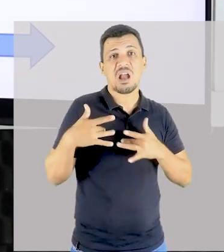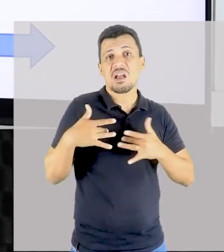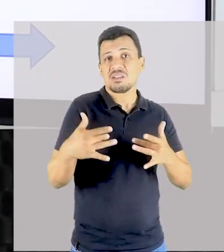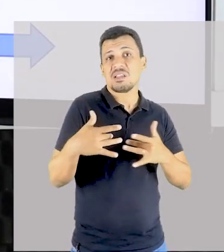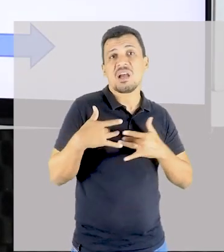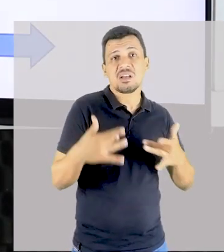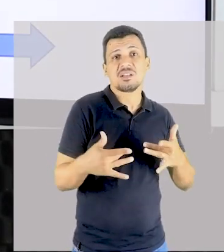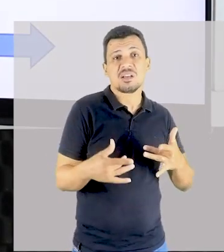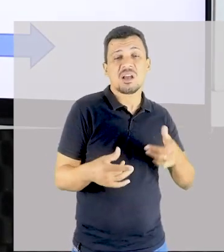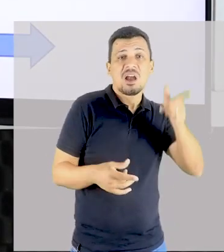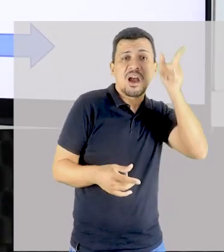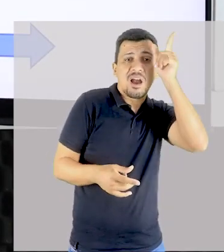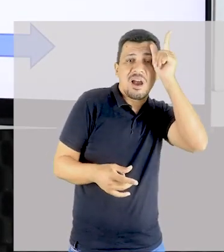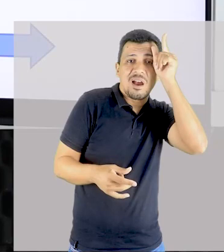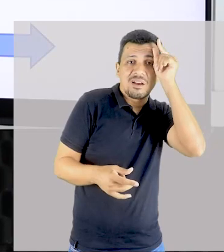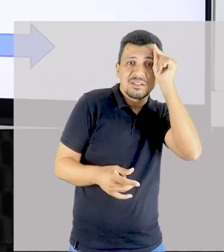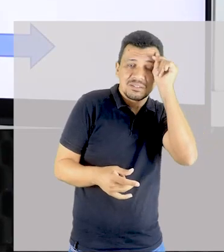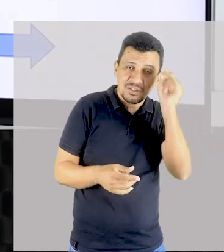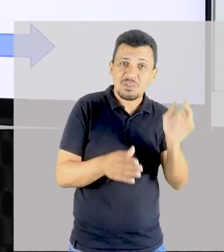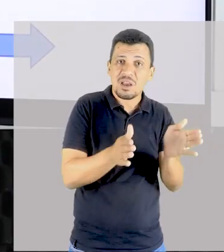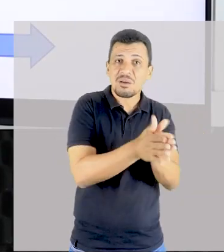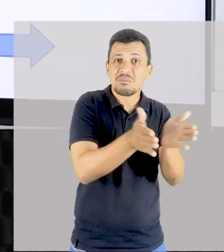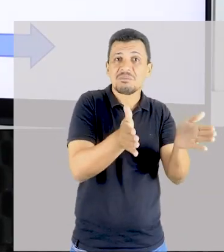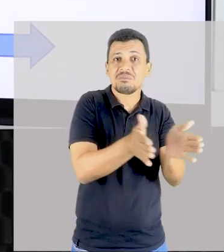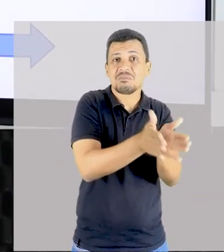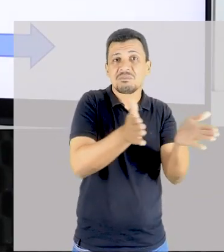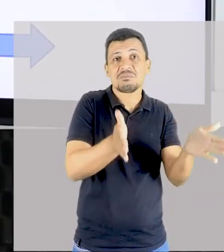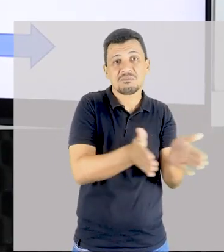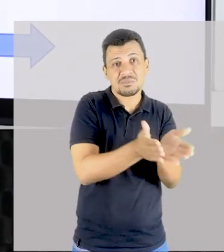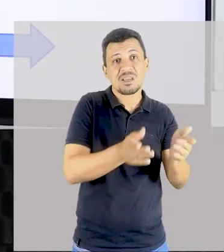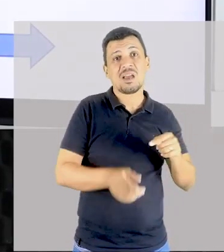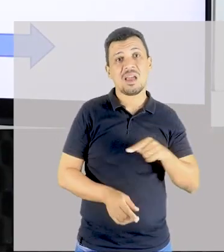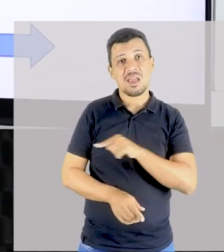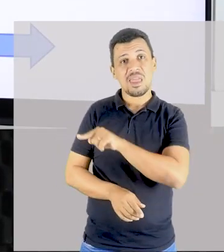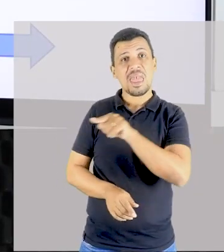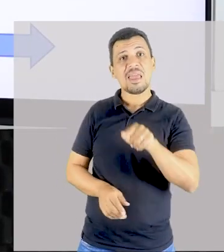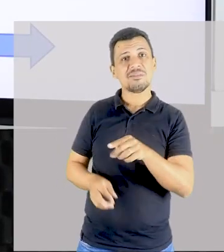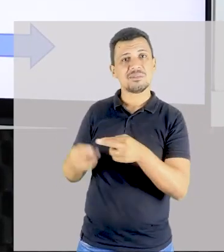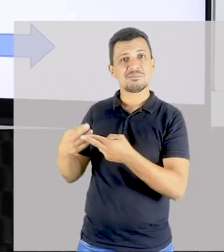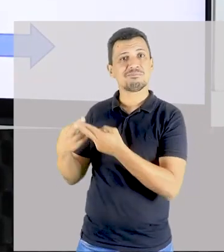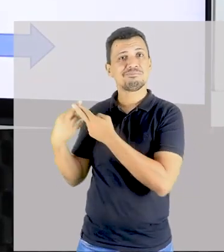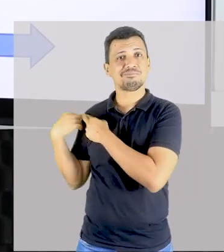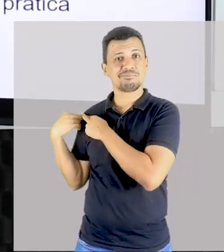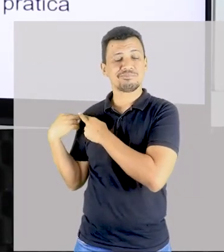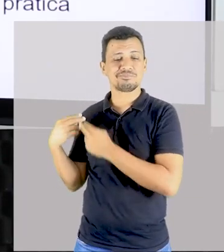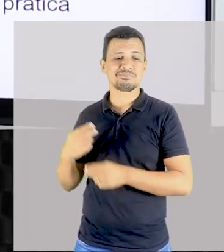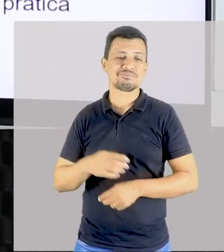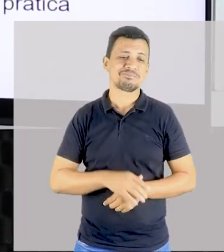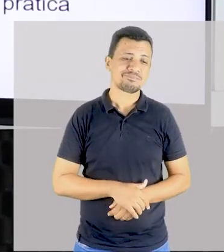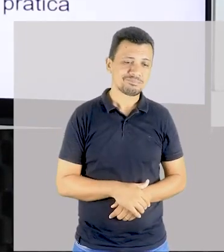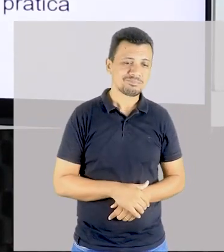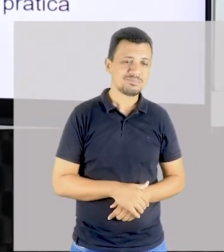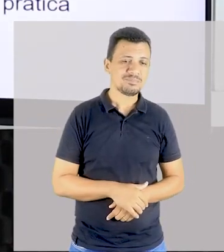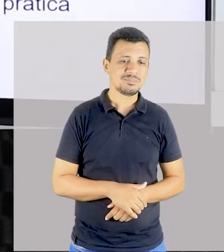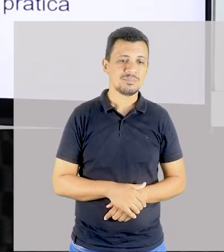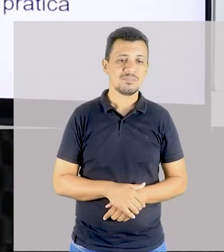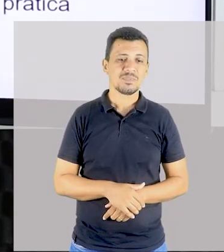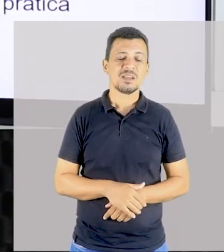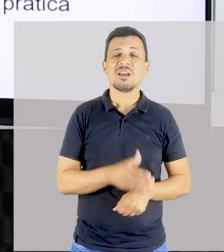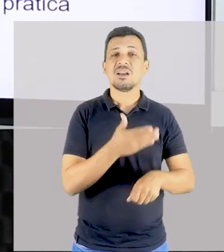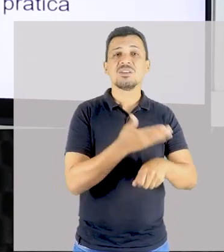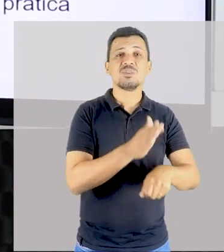uma forma de aliviar esse peso da miséria que eles mesmos muitas vezes são responsáveis por gerar essa